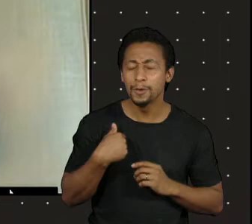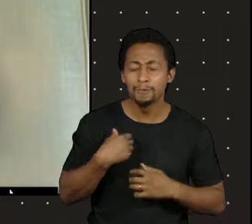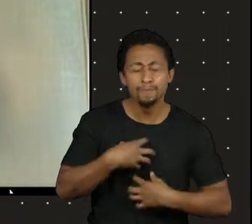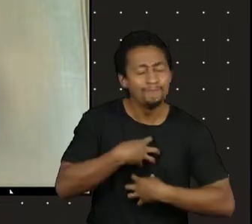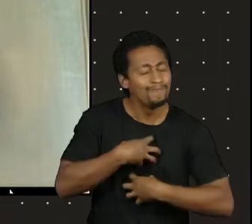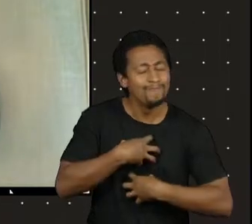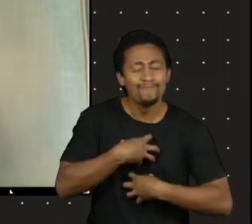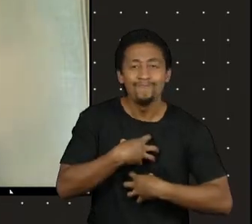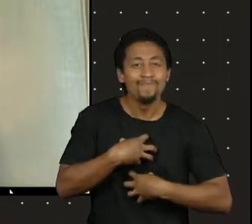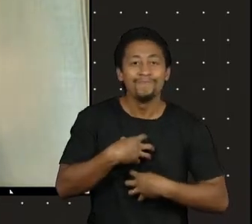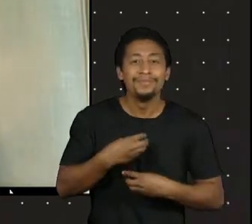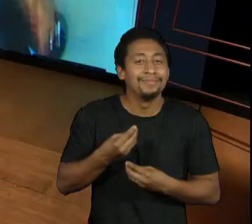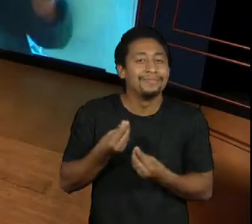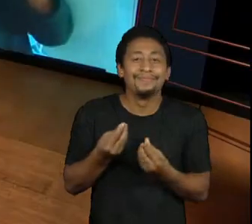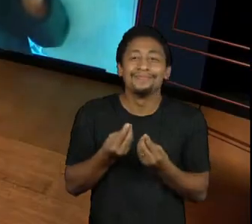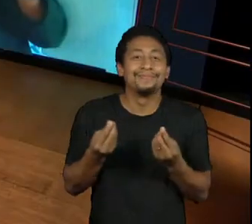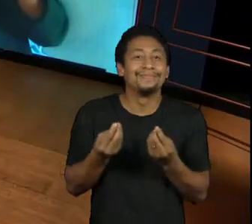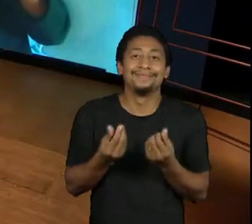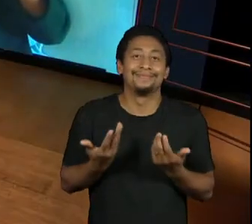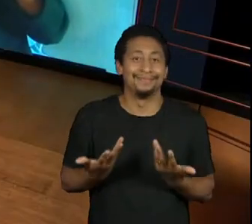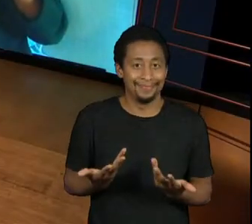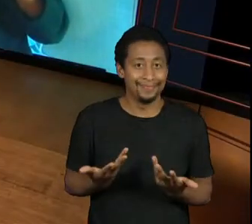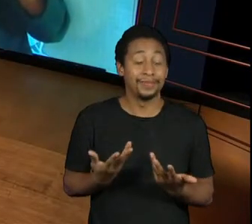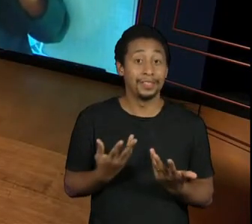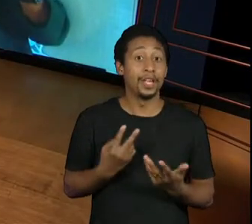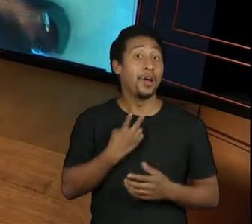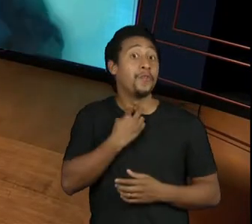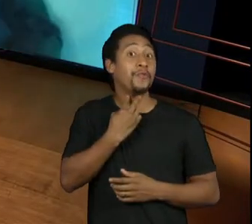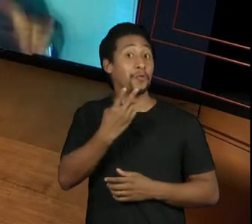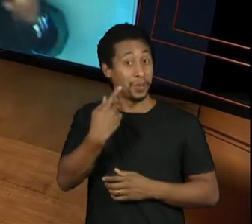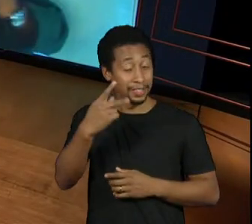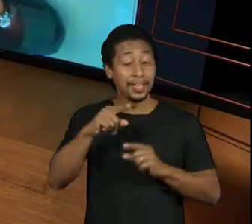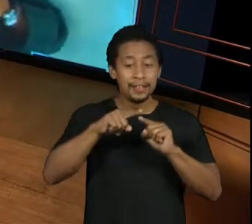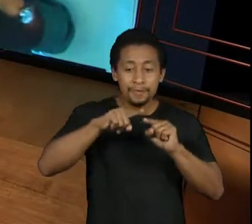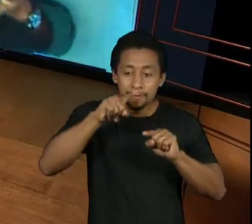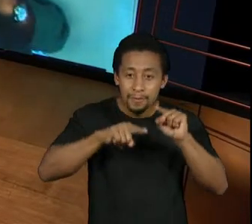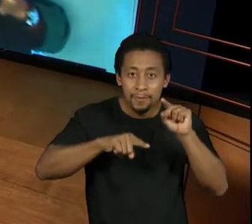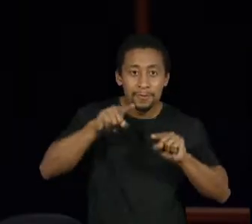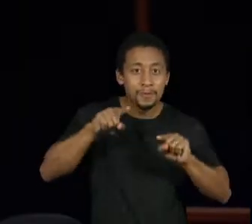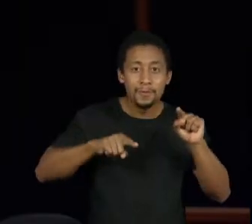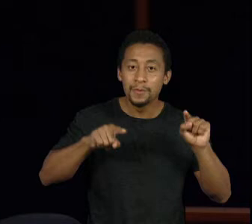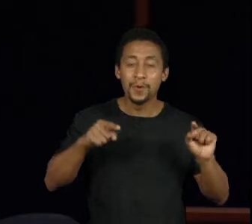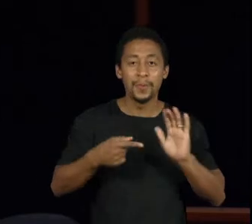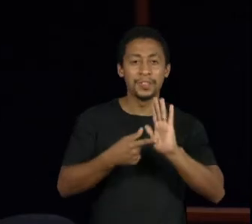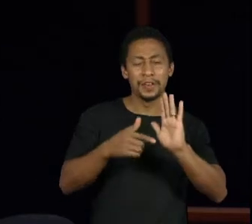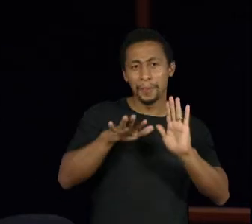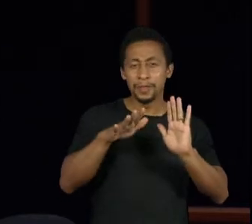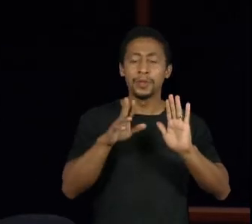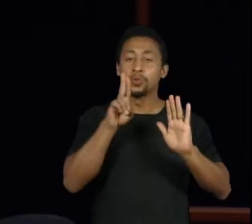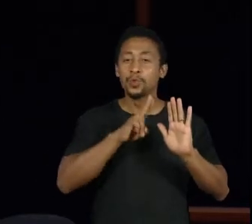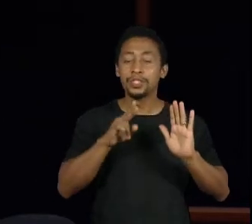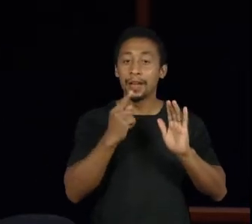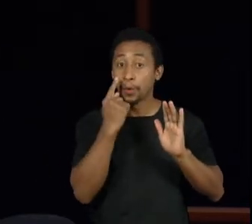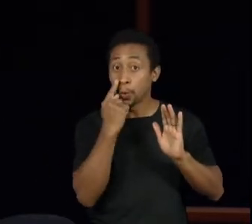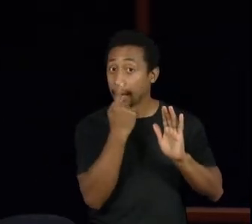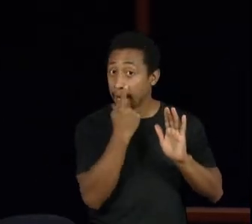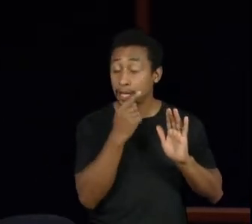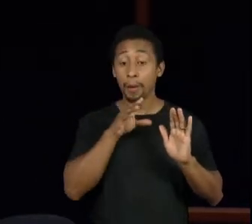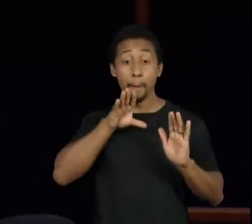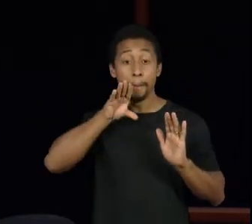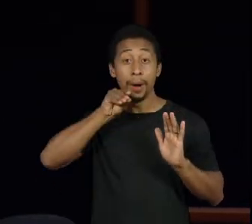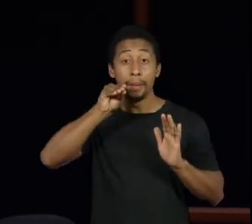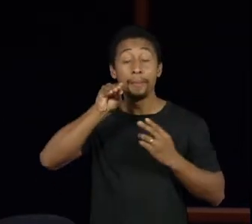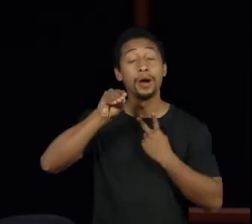que ficava entre as cordas vocais e o nasal, né? E era uma coisa